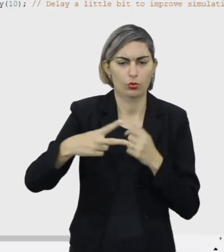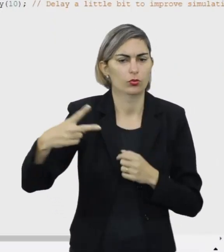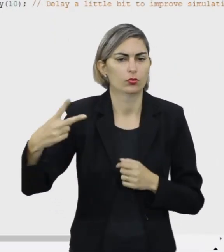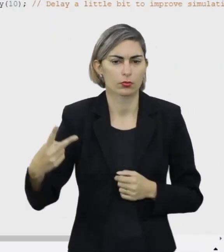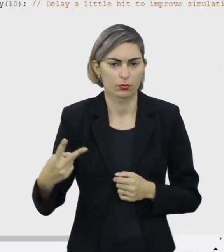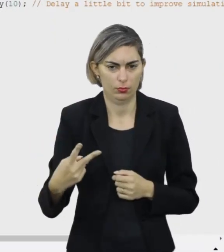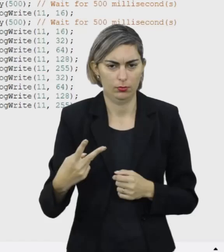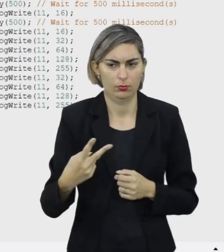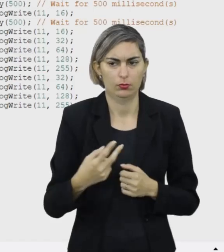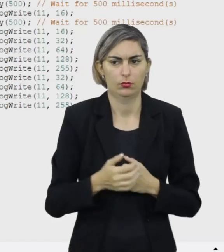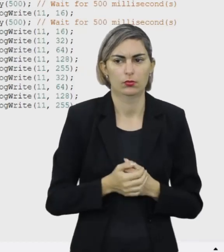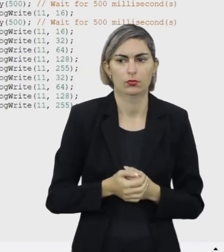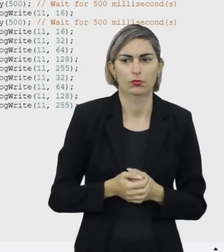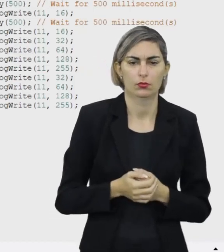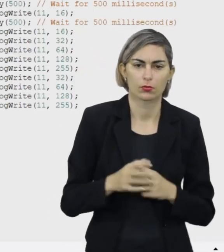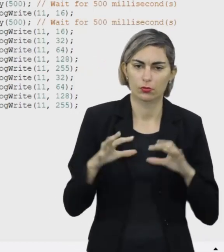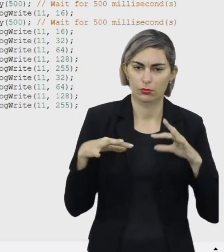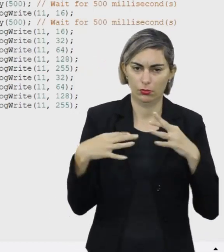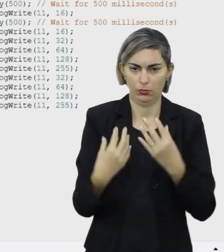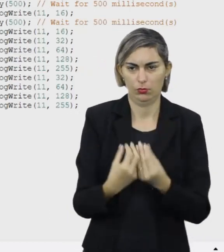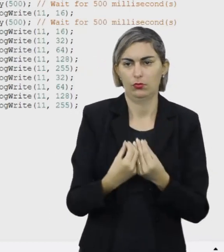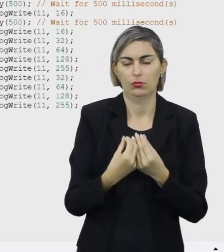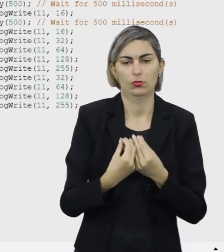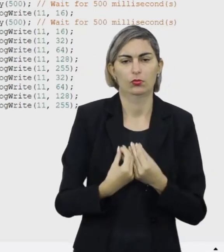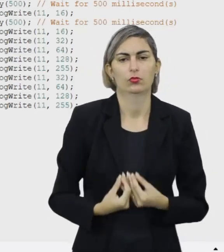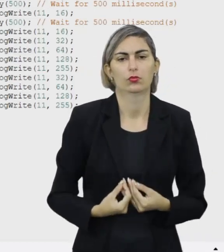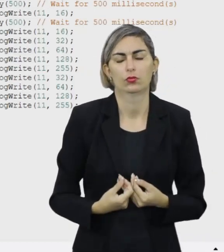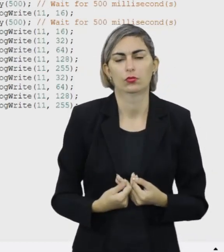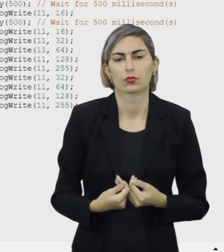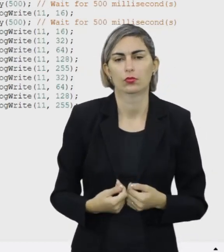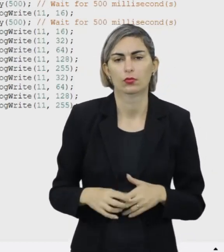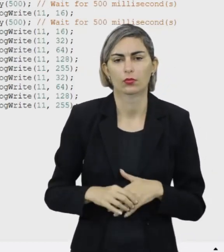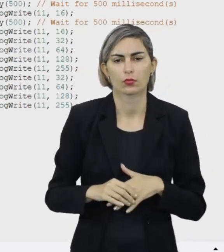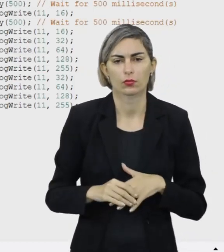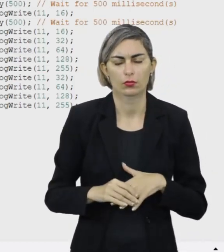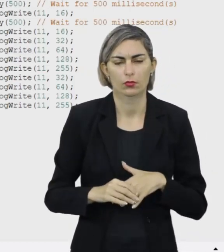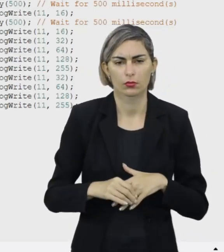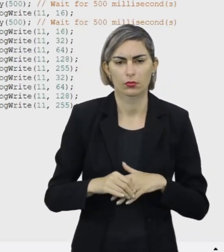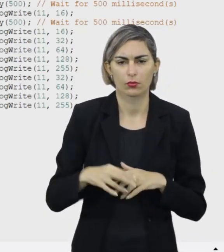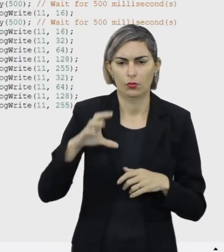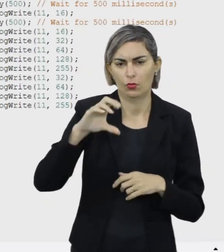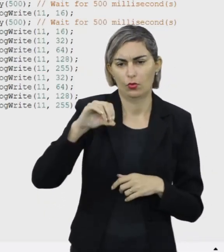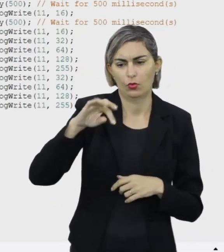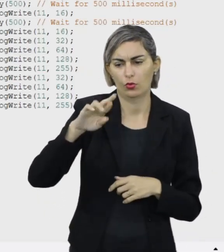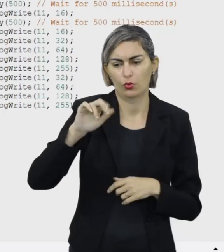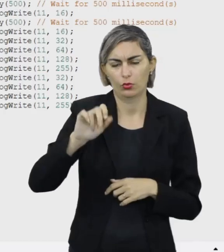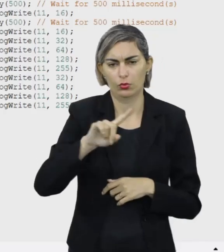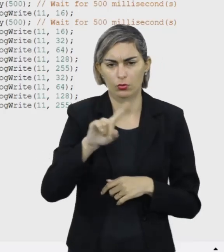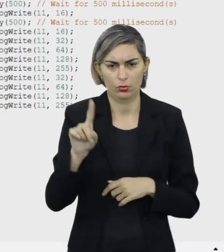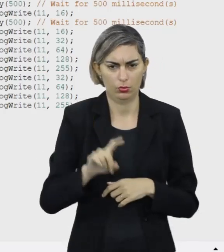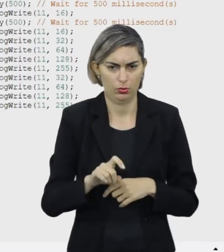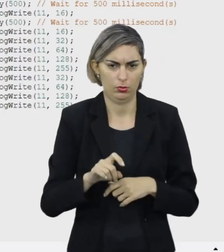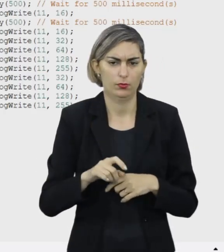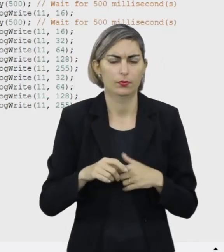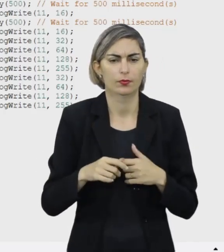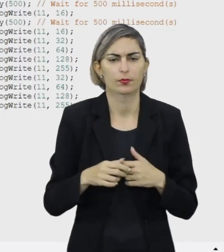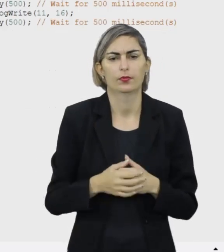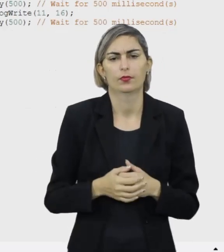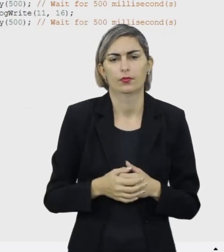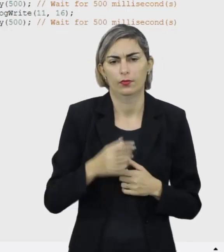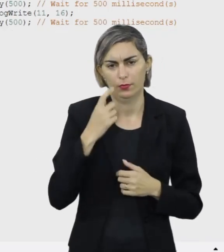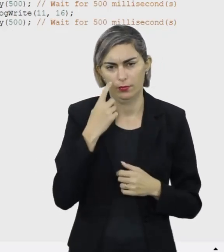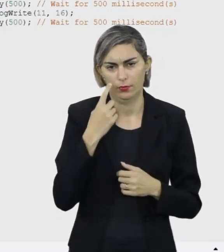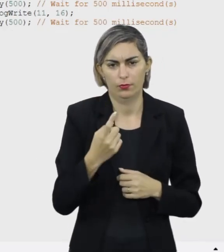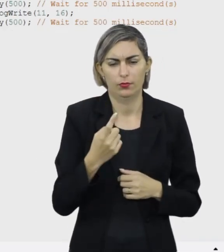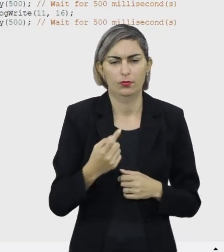bloco, dupliquei todos no final das contas, né? Vou dar um Ctrl Z, acho que é mais válido, não